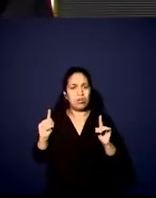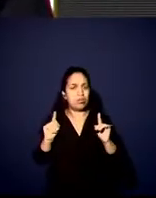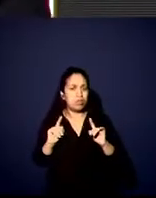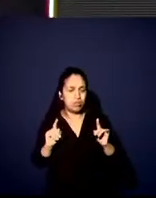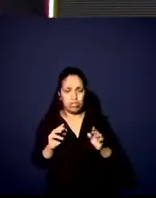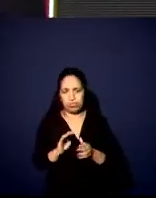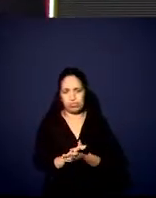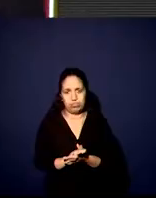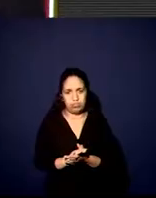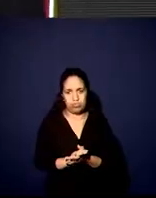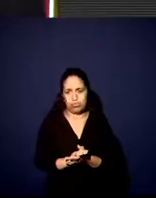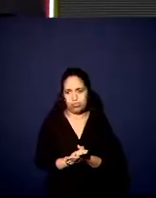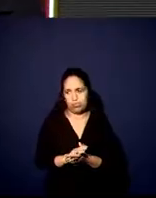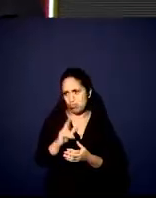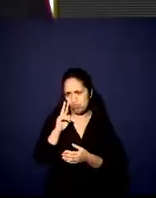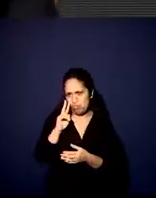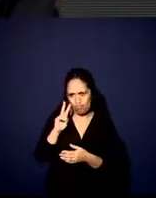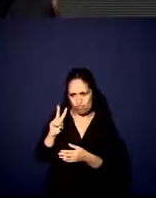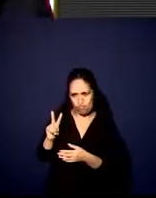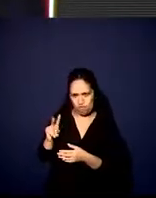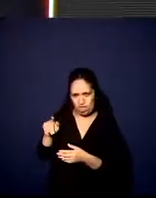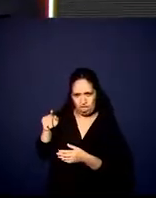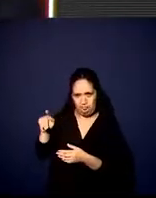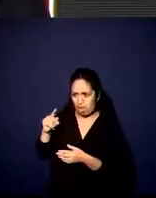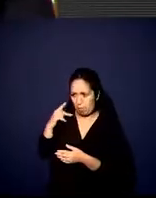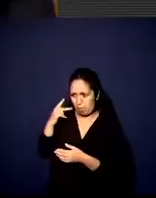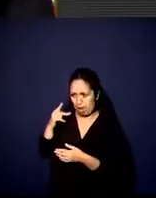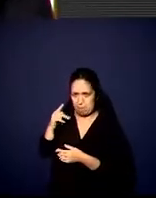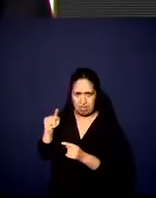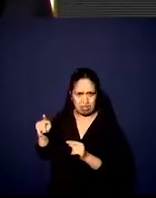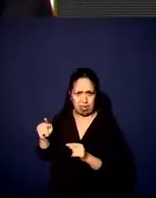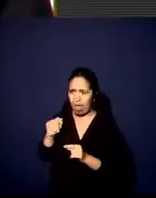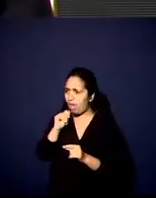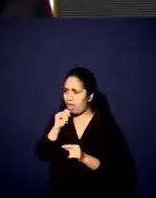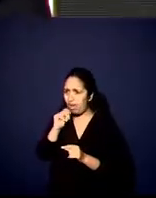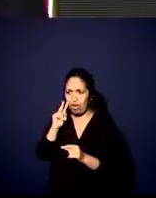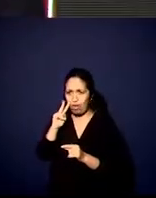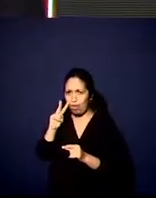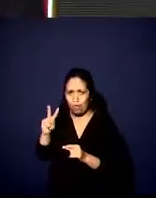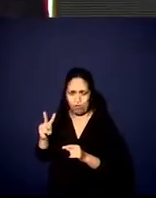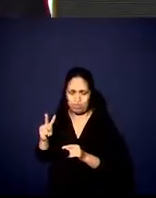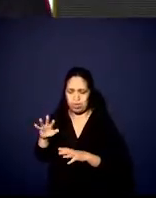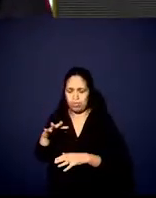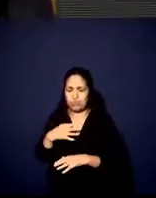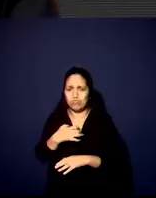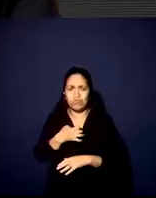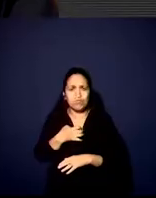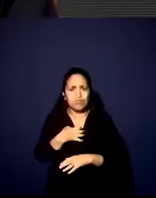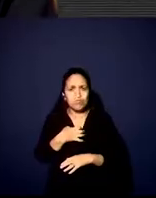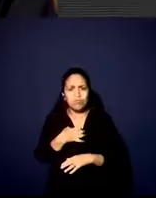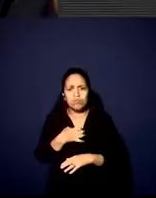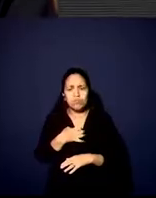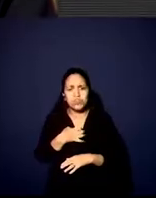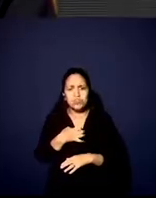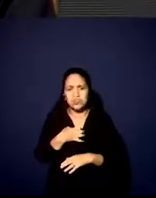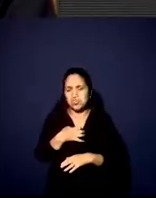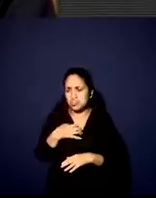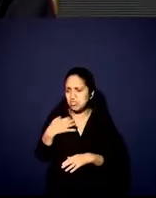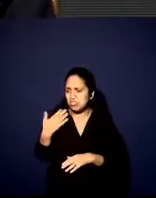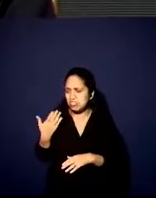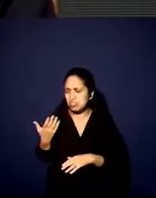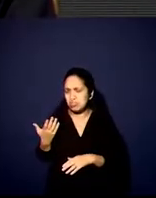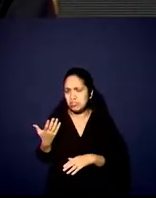ouço no parlamentar médio do congresso nacional nenhum sentimento de aflição